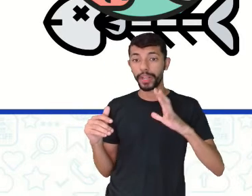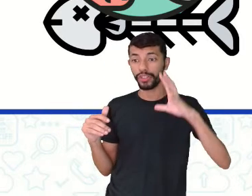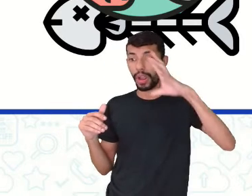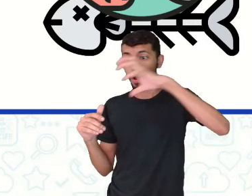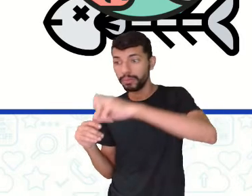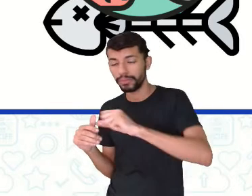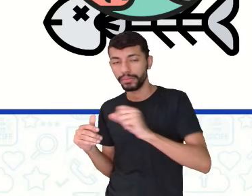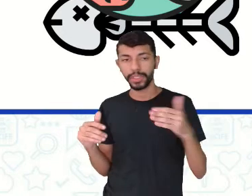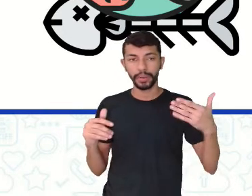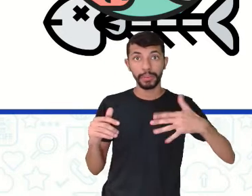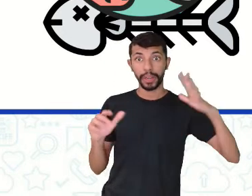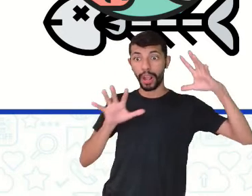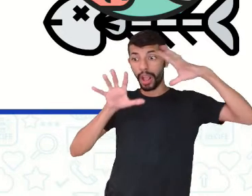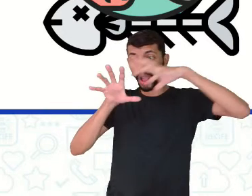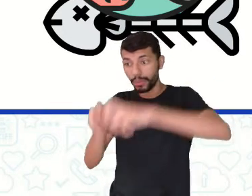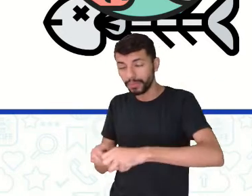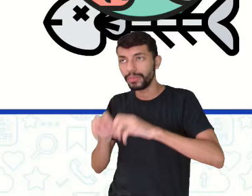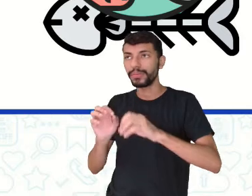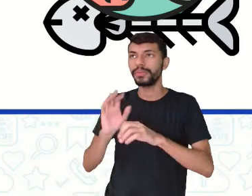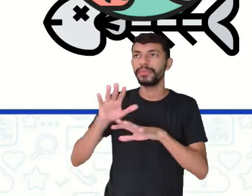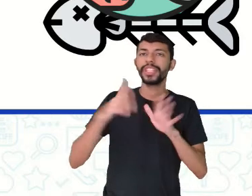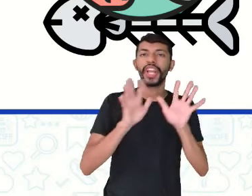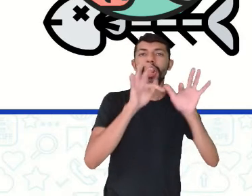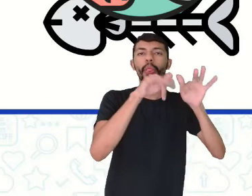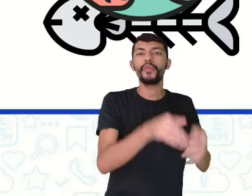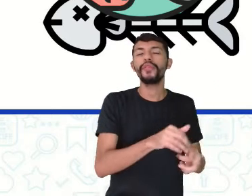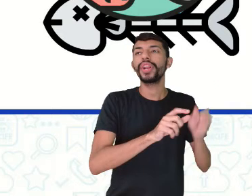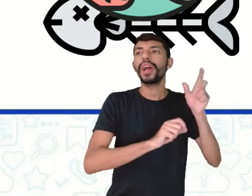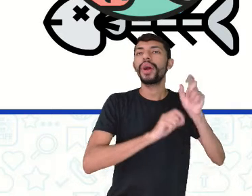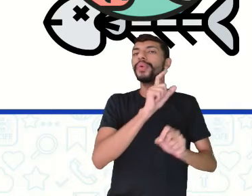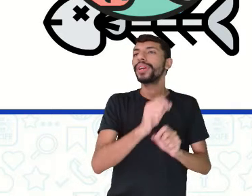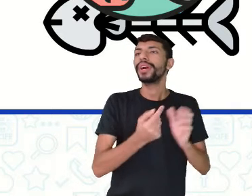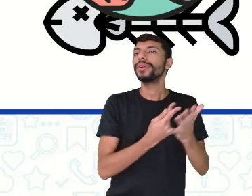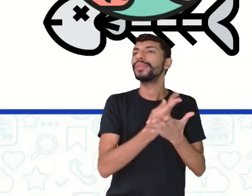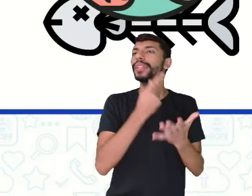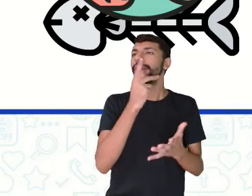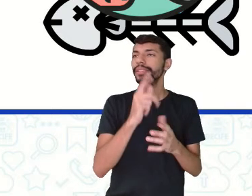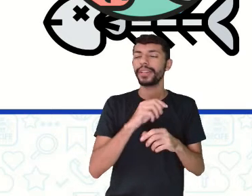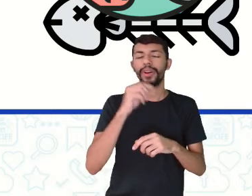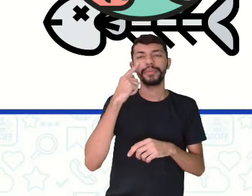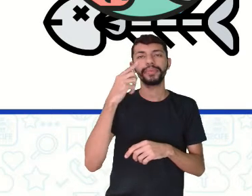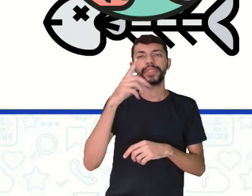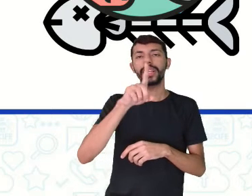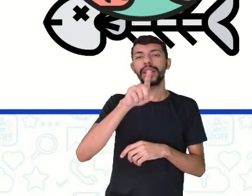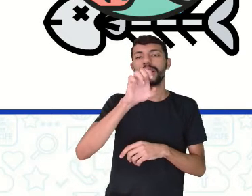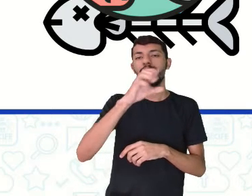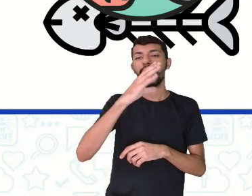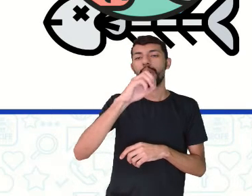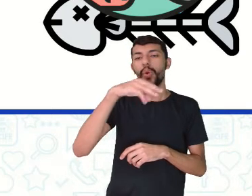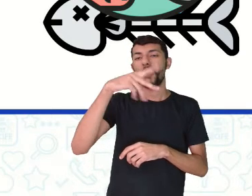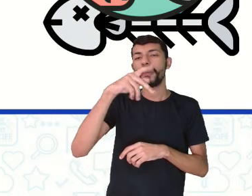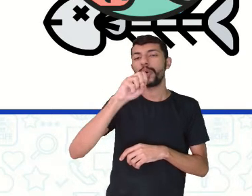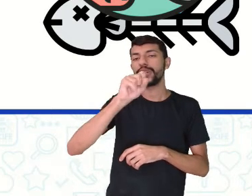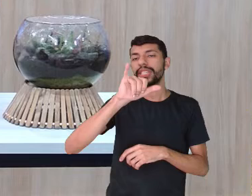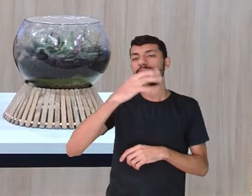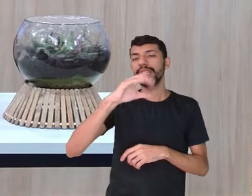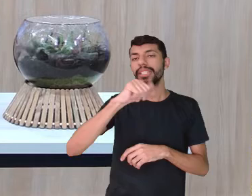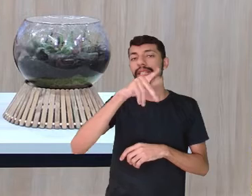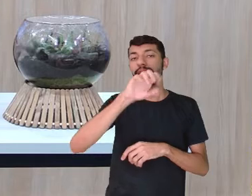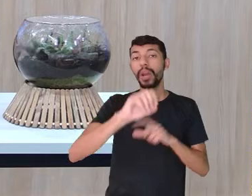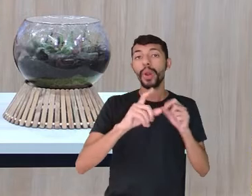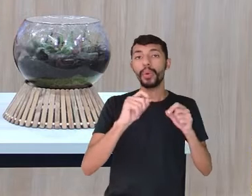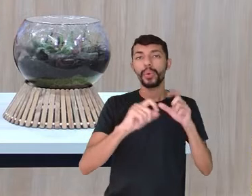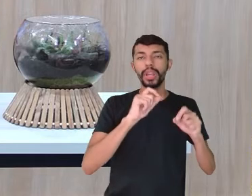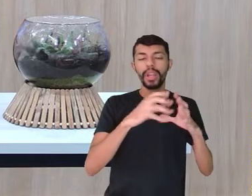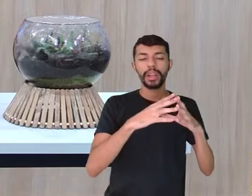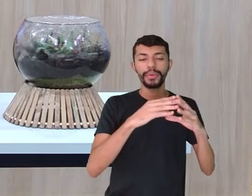o outro já vai se alimentar do outro. E no final ocorre a decomposição com algumas bactérias.